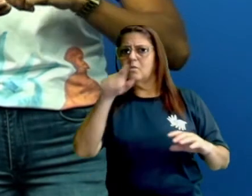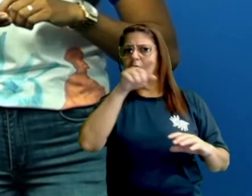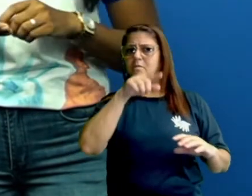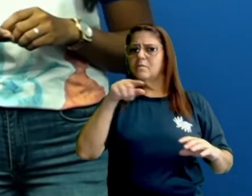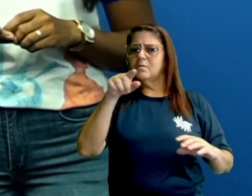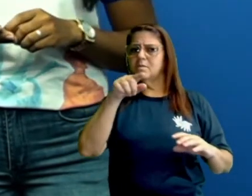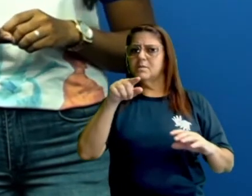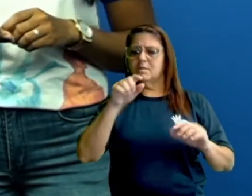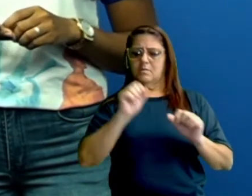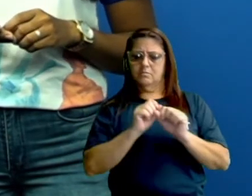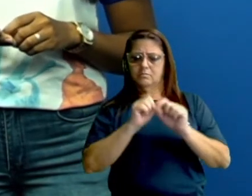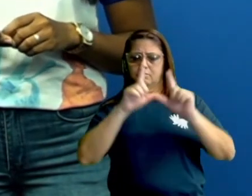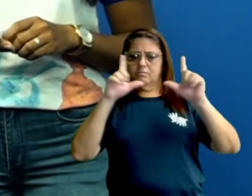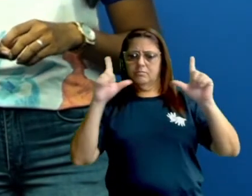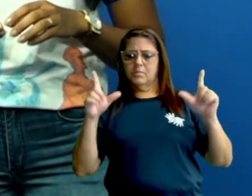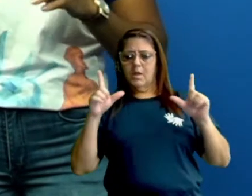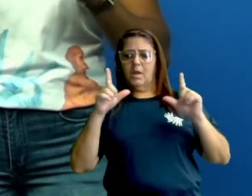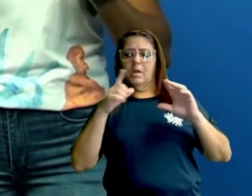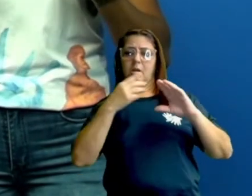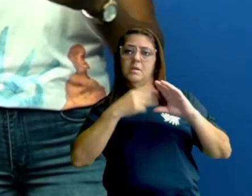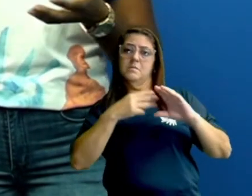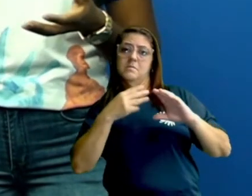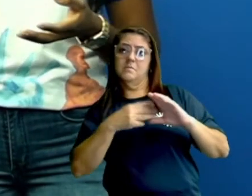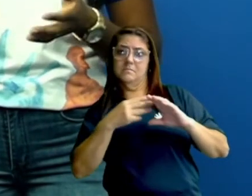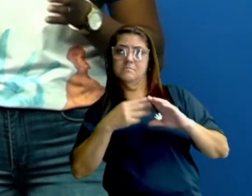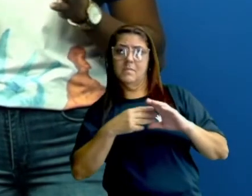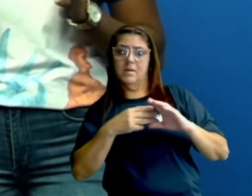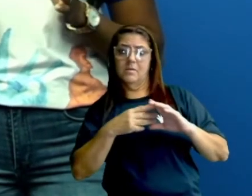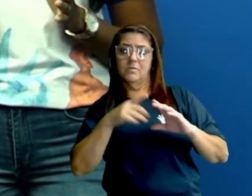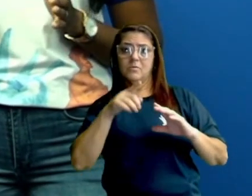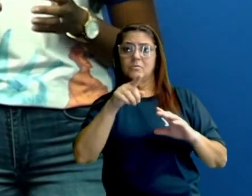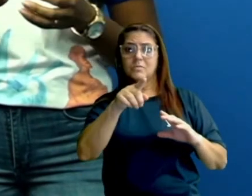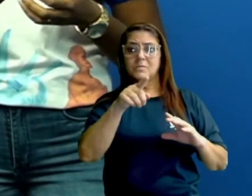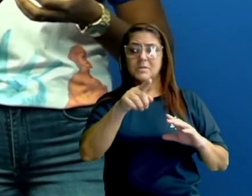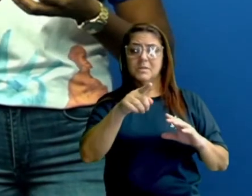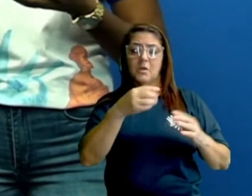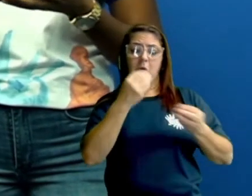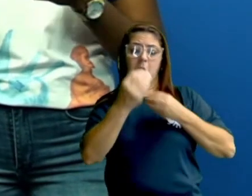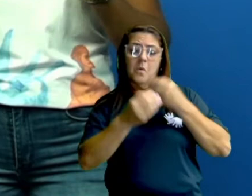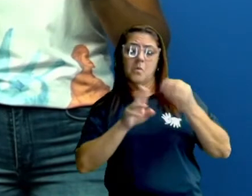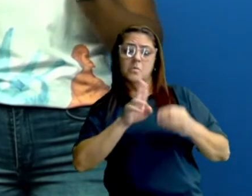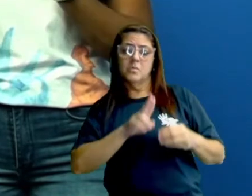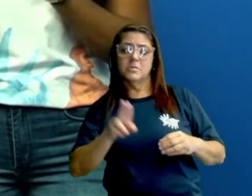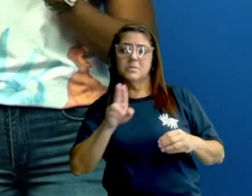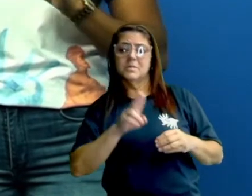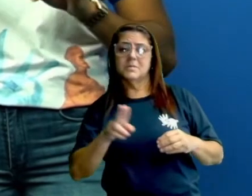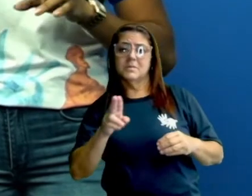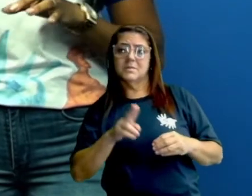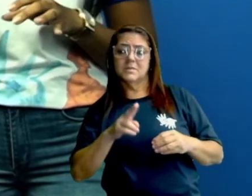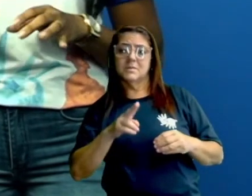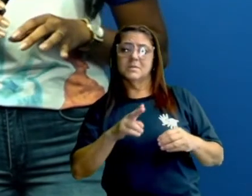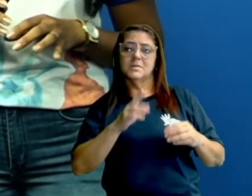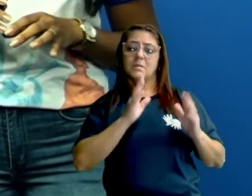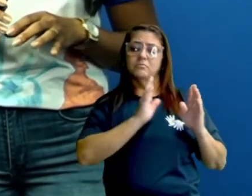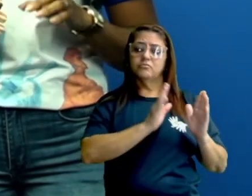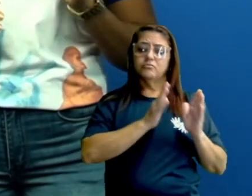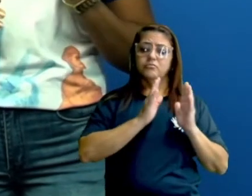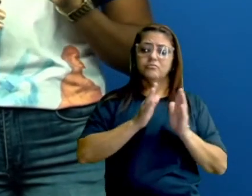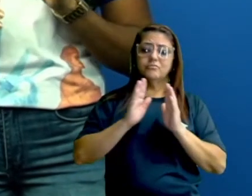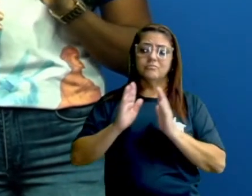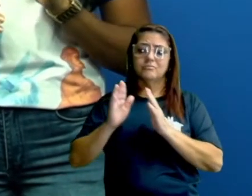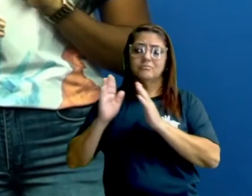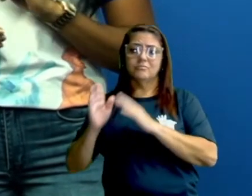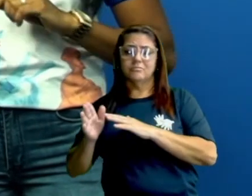abrir sua página de e-mail também aí em casa, você verá como é que funciona e sentirá aí todos os passos e pode